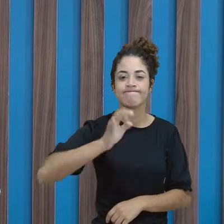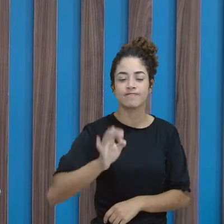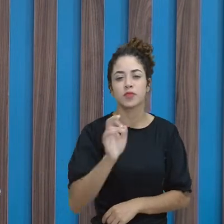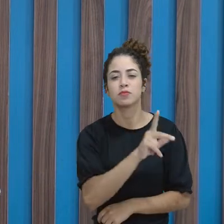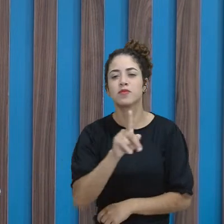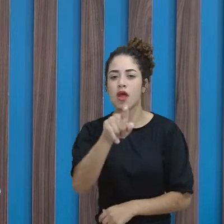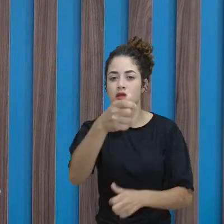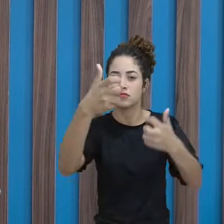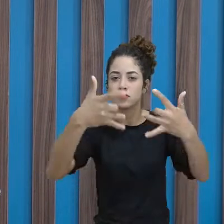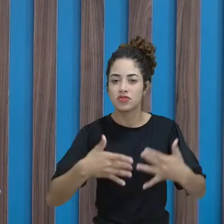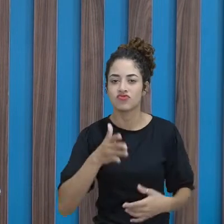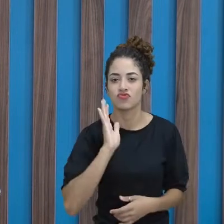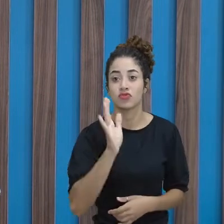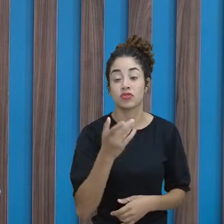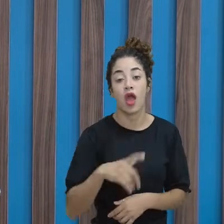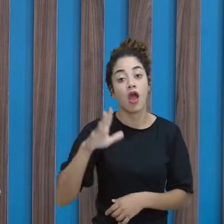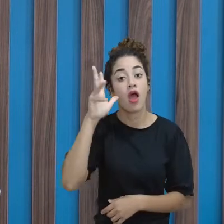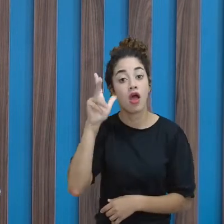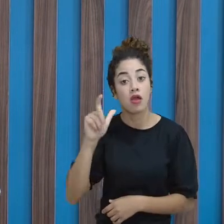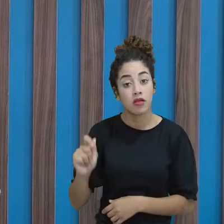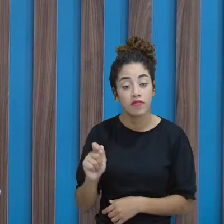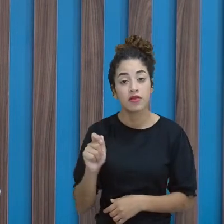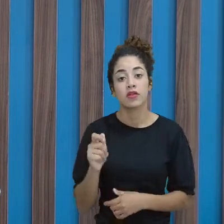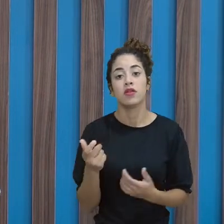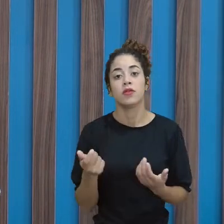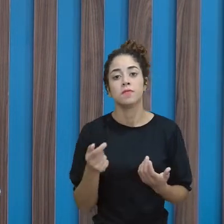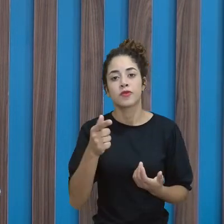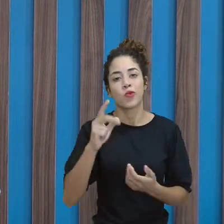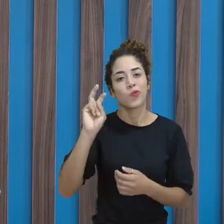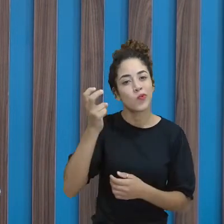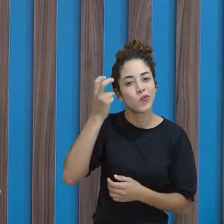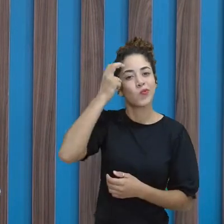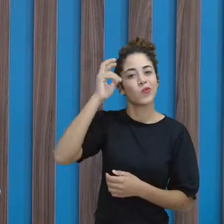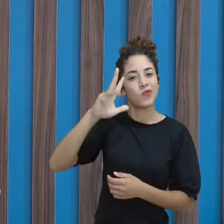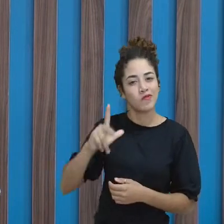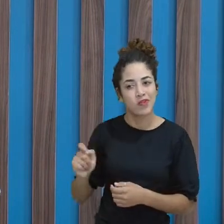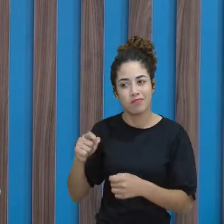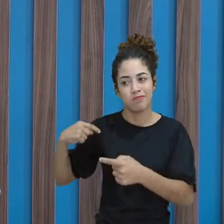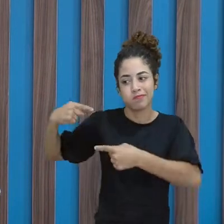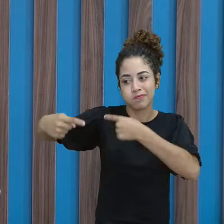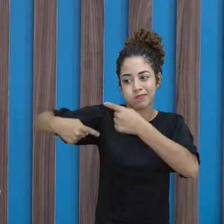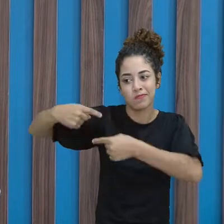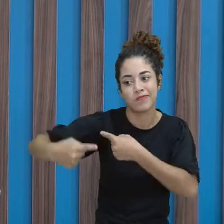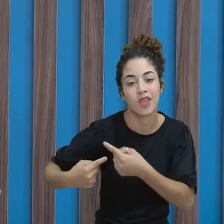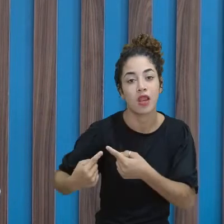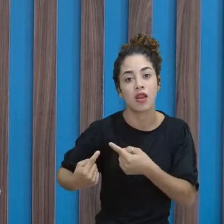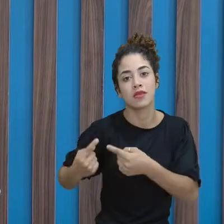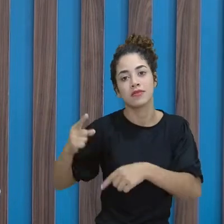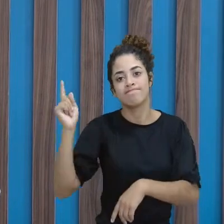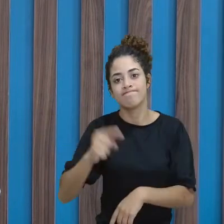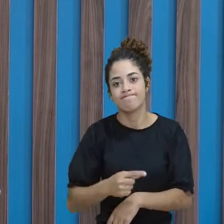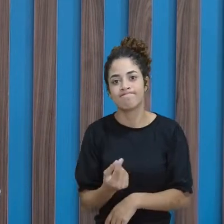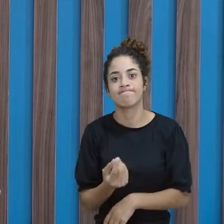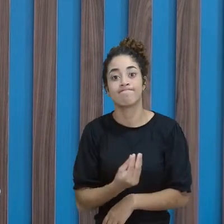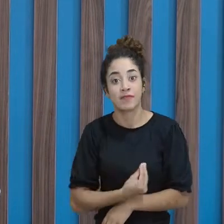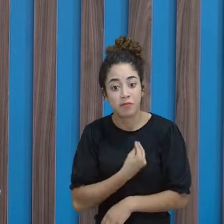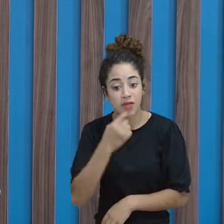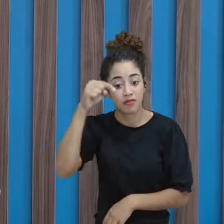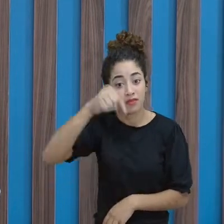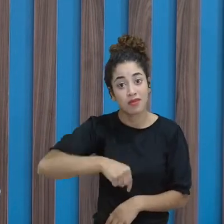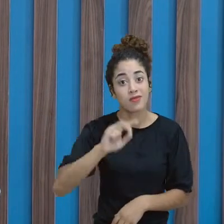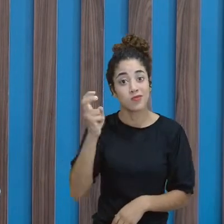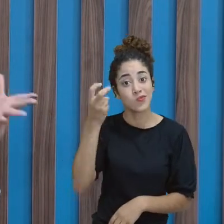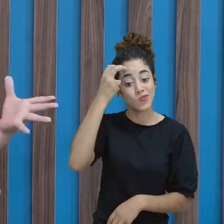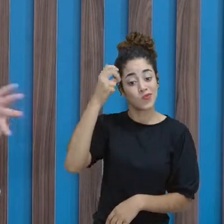professor falou, né? A África, essa cultura africana, essa herança africana é bem presente na nossa